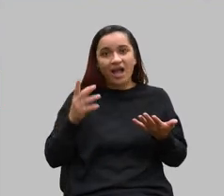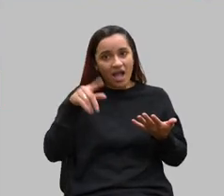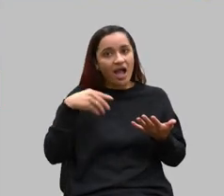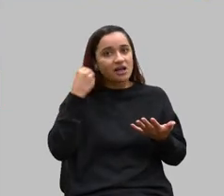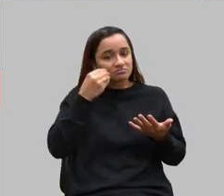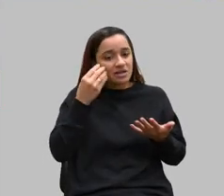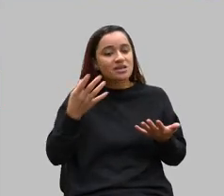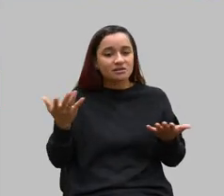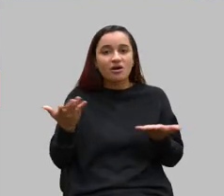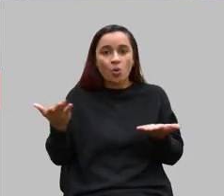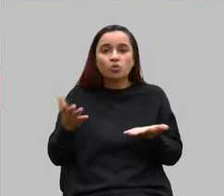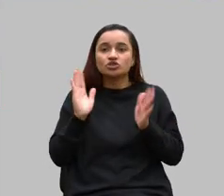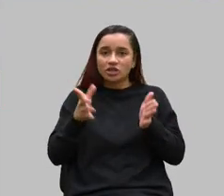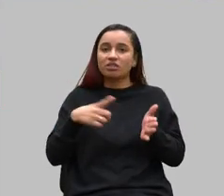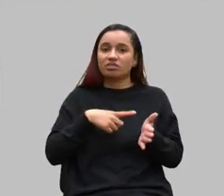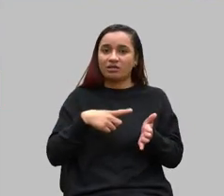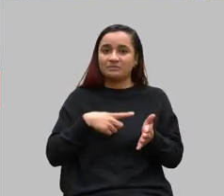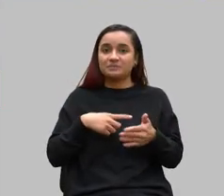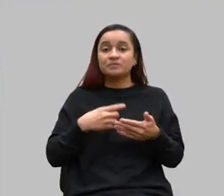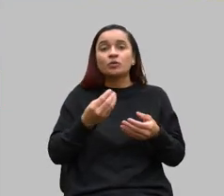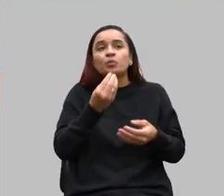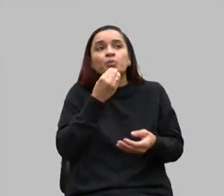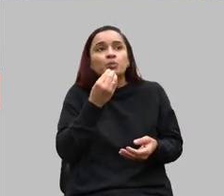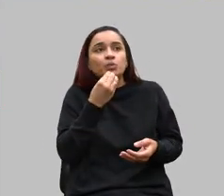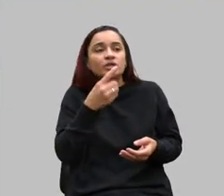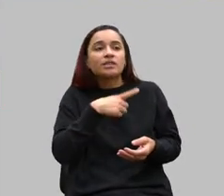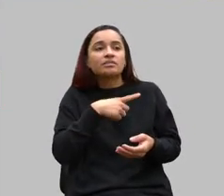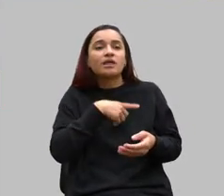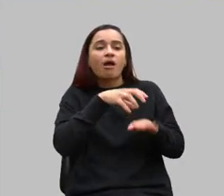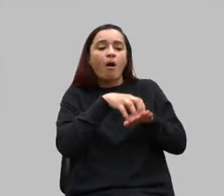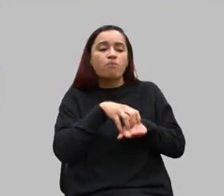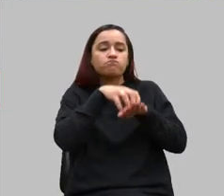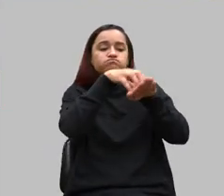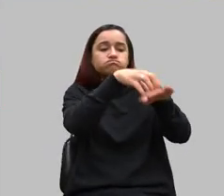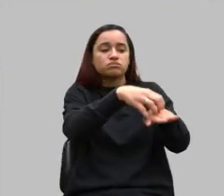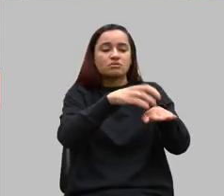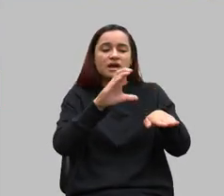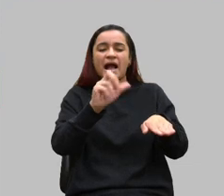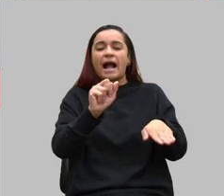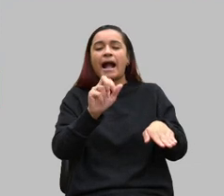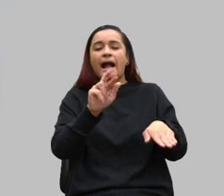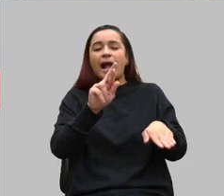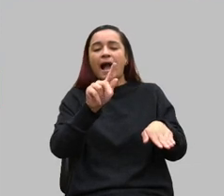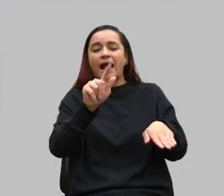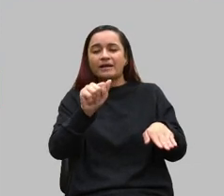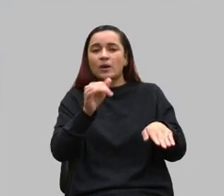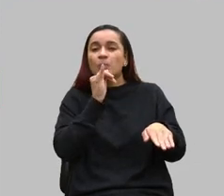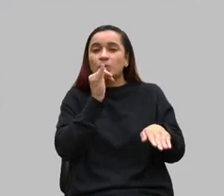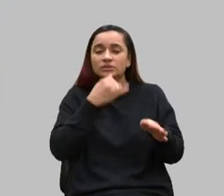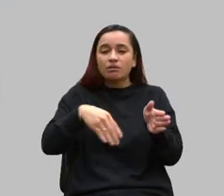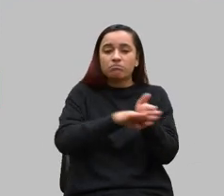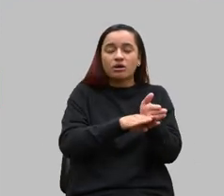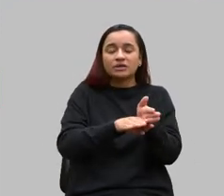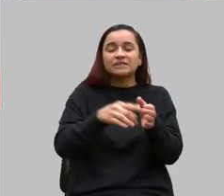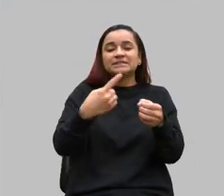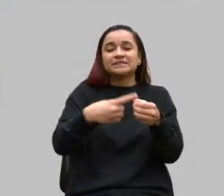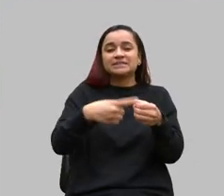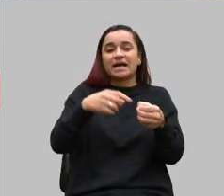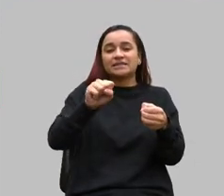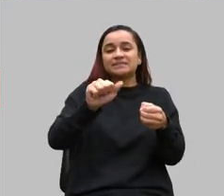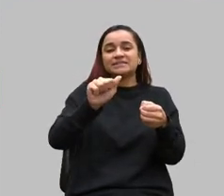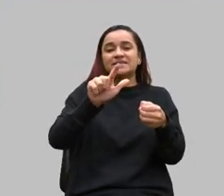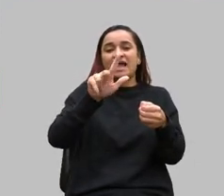poderemos ter terminal de cargas por portos Ferroviários em Salinas Araçuaí teó